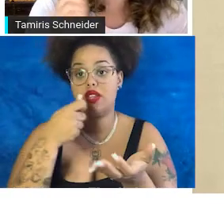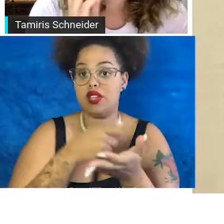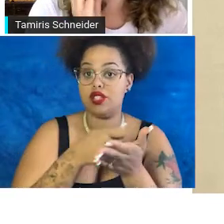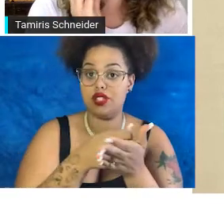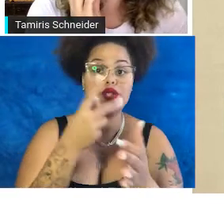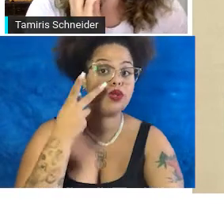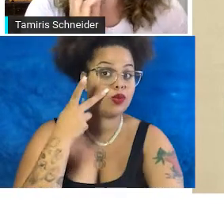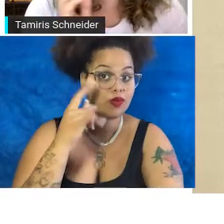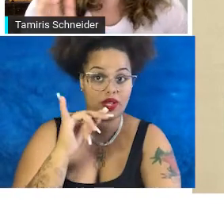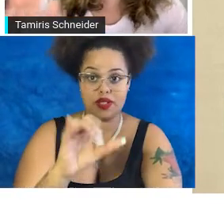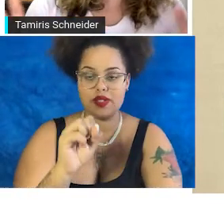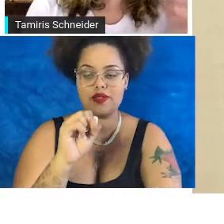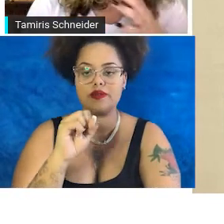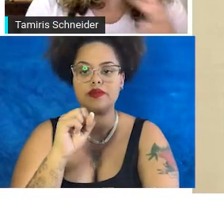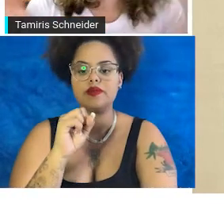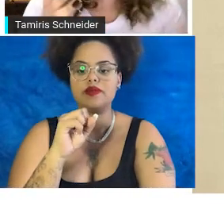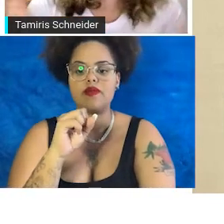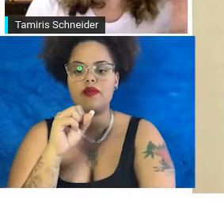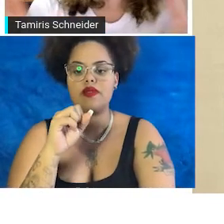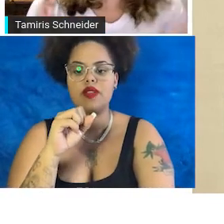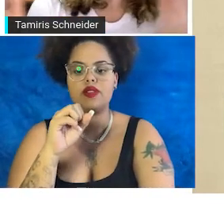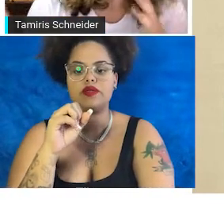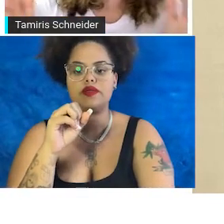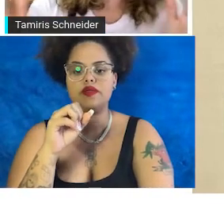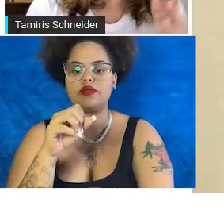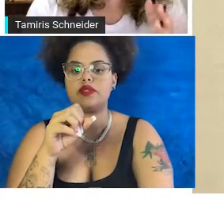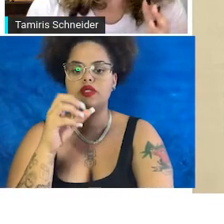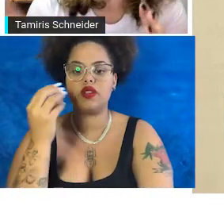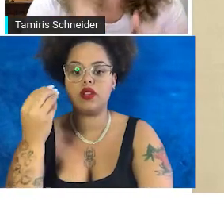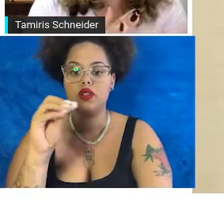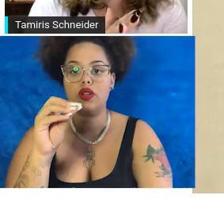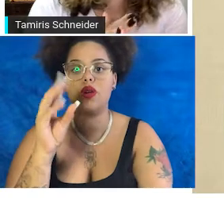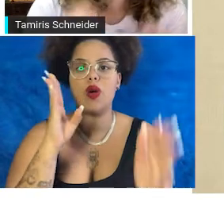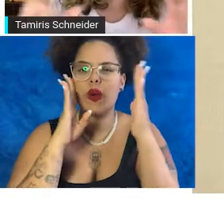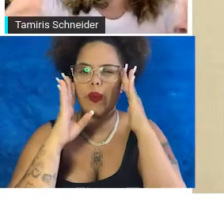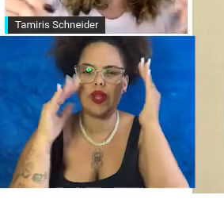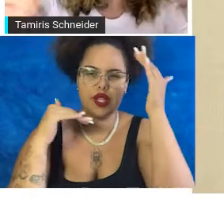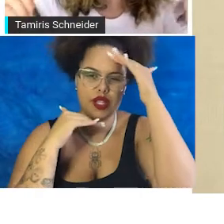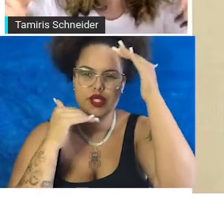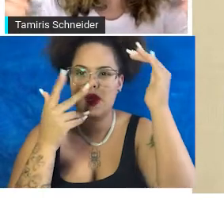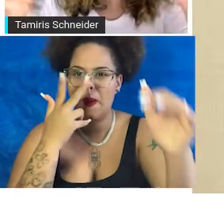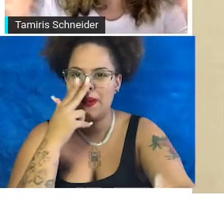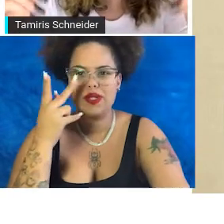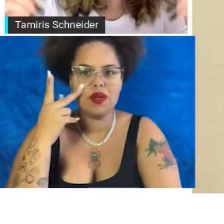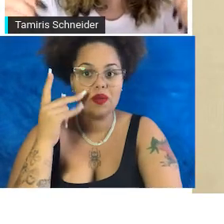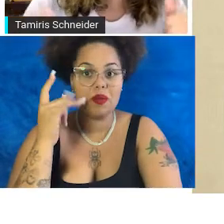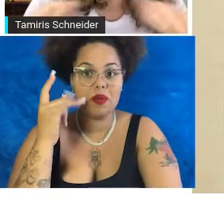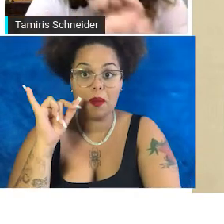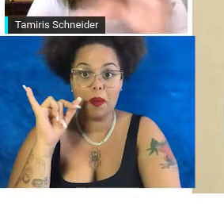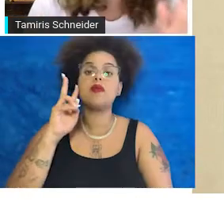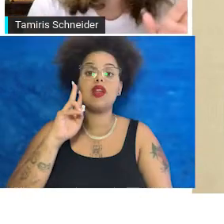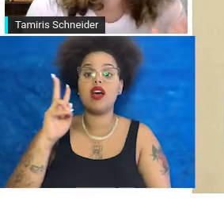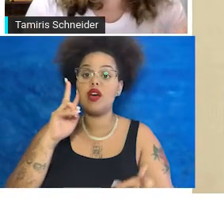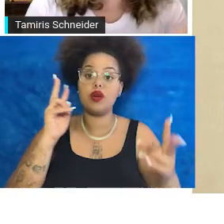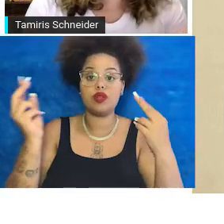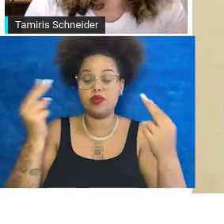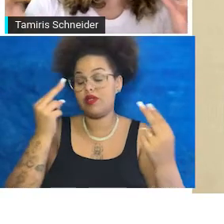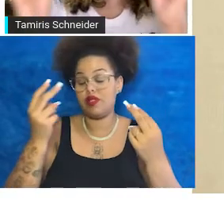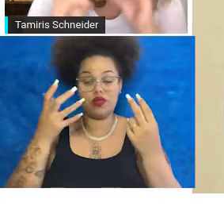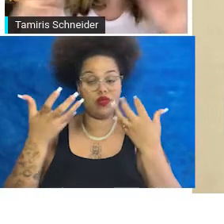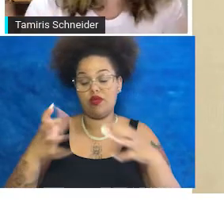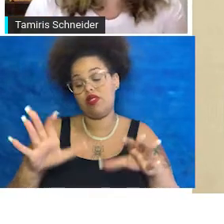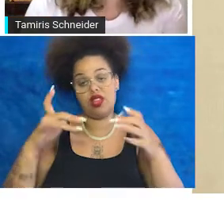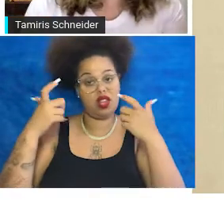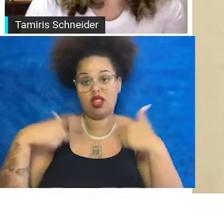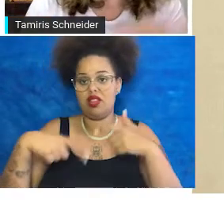dos pais. Vamos lá, colocar meio que num quadradinho parecido com os pais, para lembrar o espectador que ela não quer estar ali,